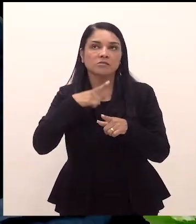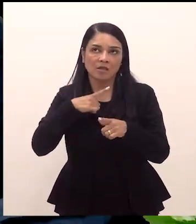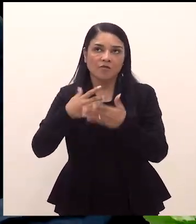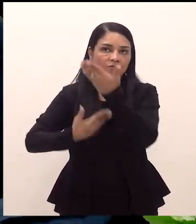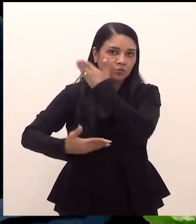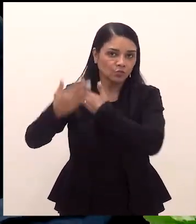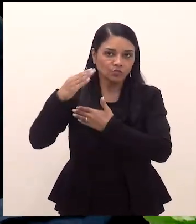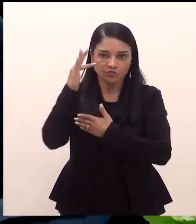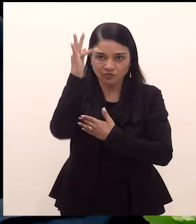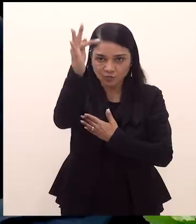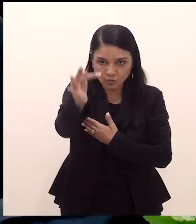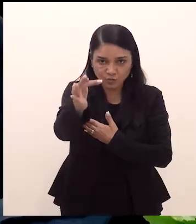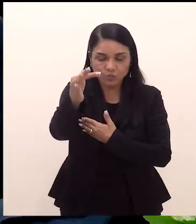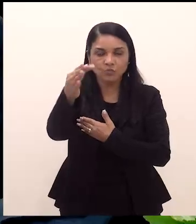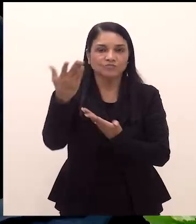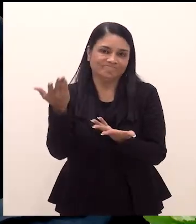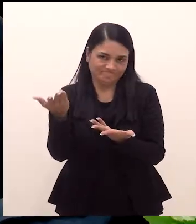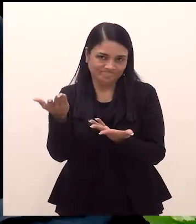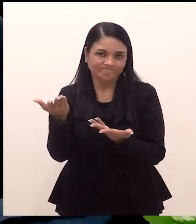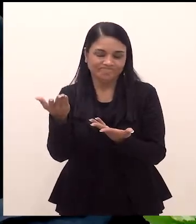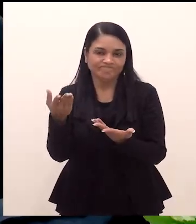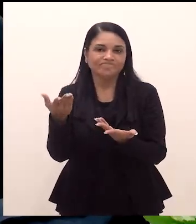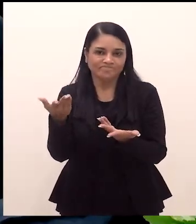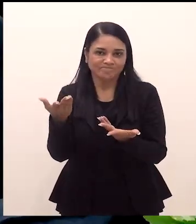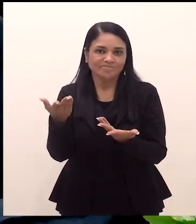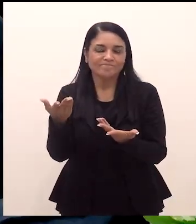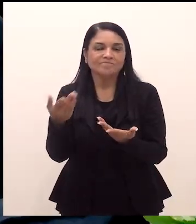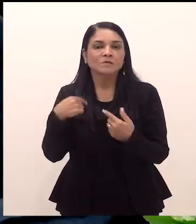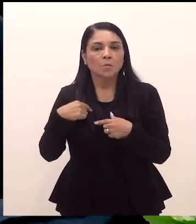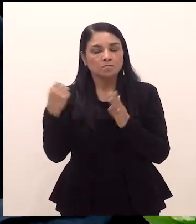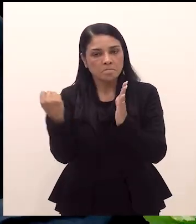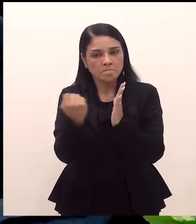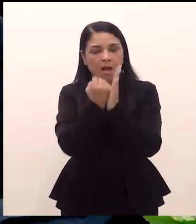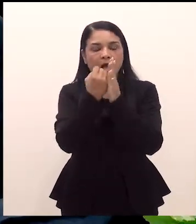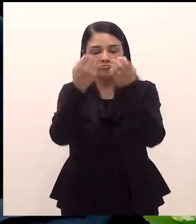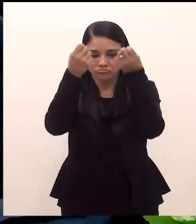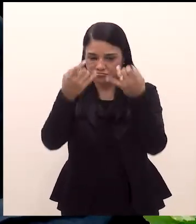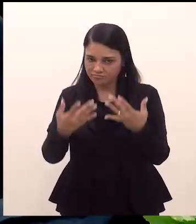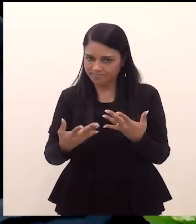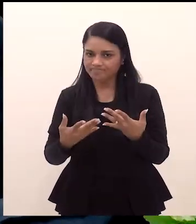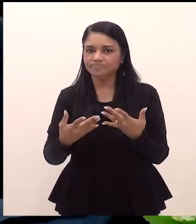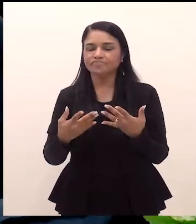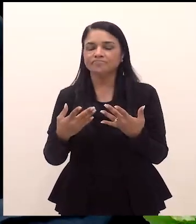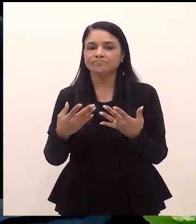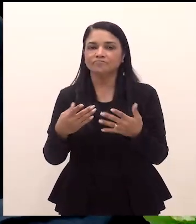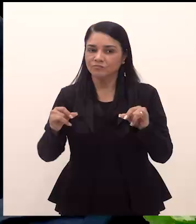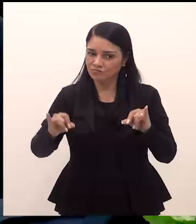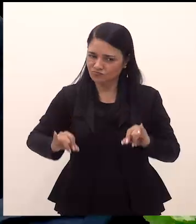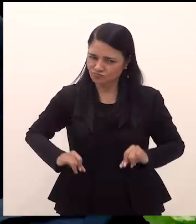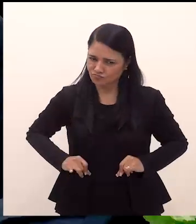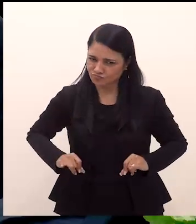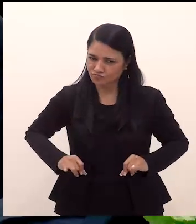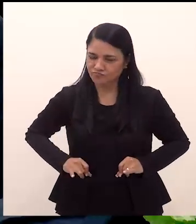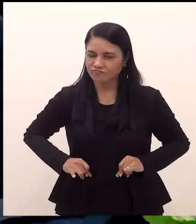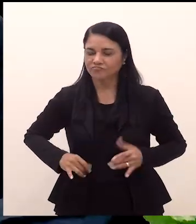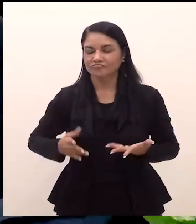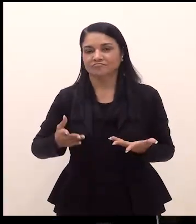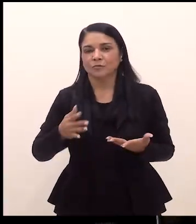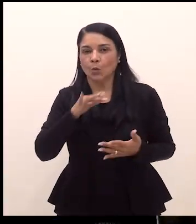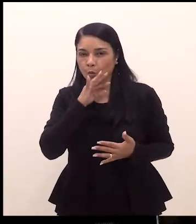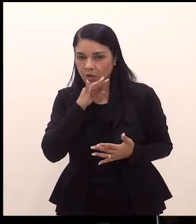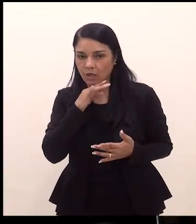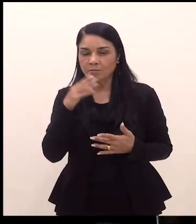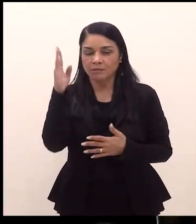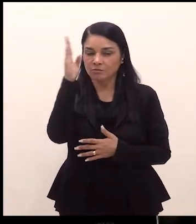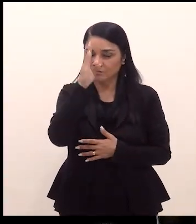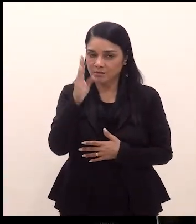não há futuro. Se a gente não olhar para o passado, não se constrói futuro. Então a gente precisa falar desses marcos, embora dolorosos,